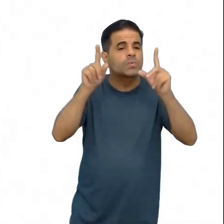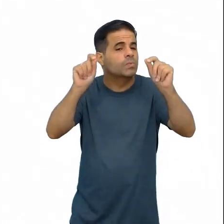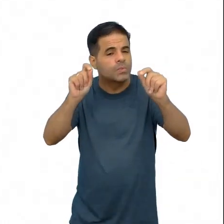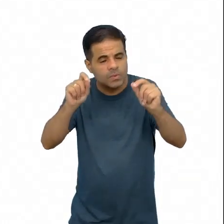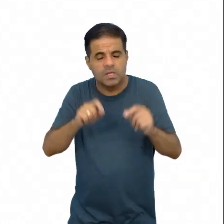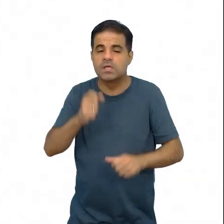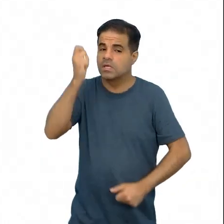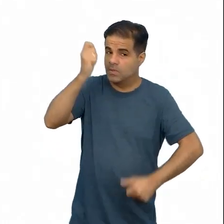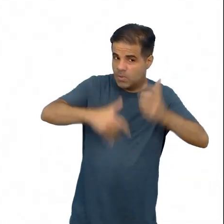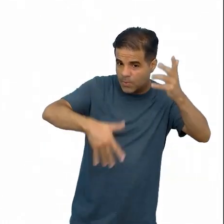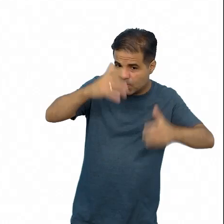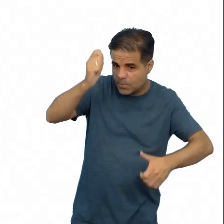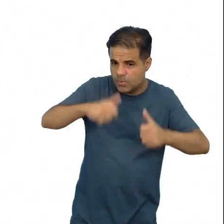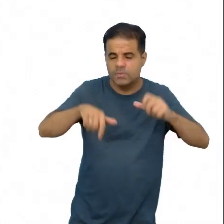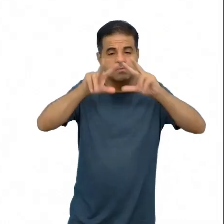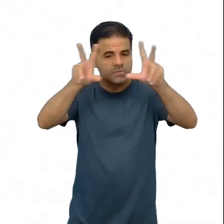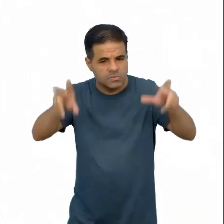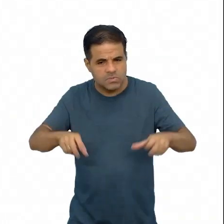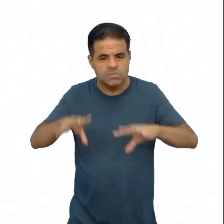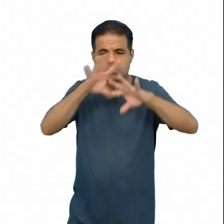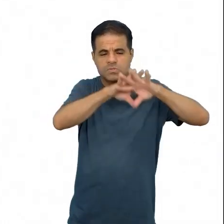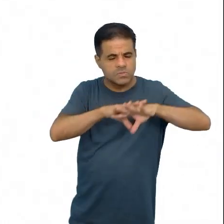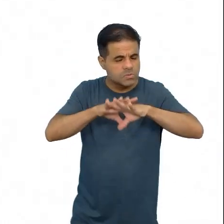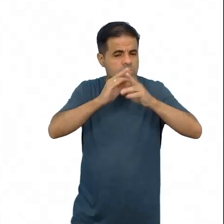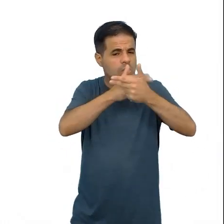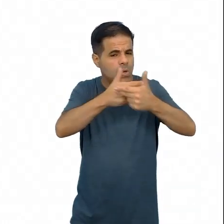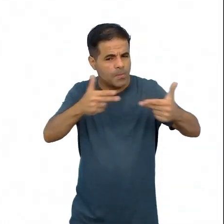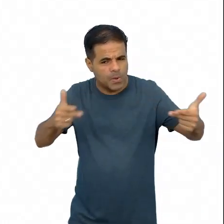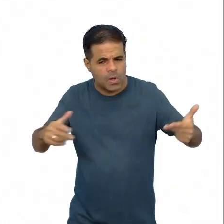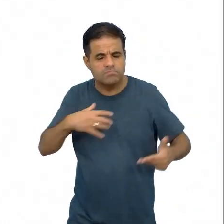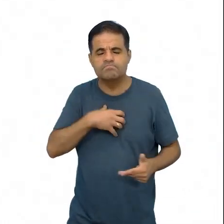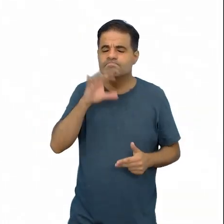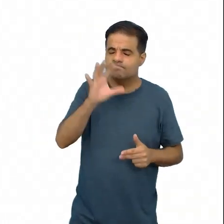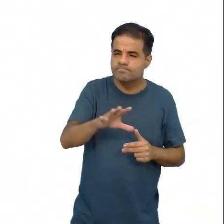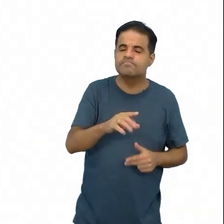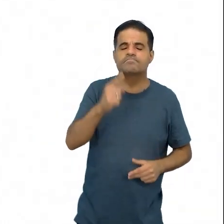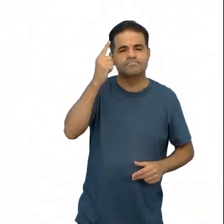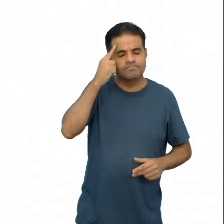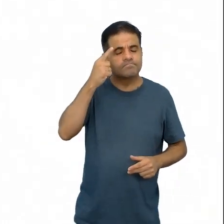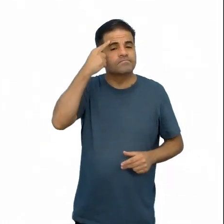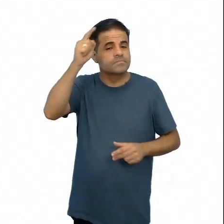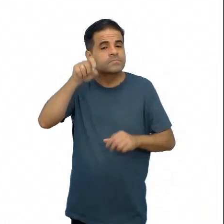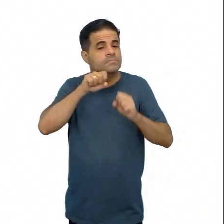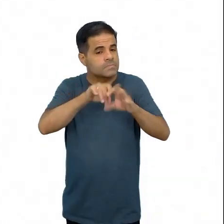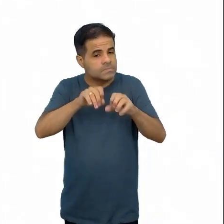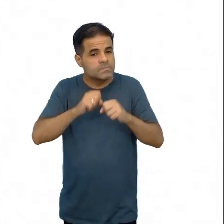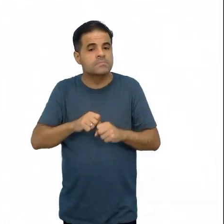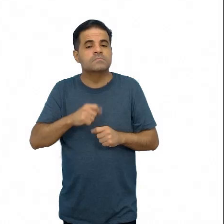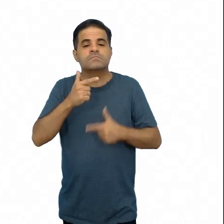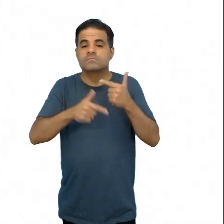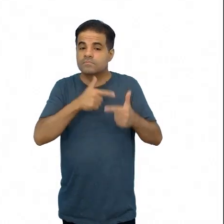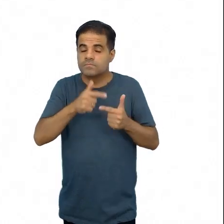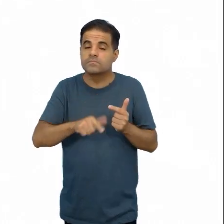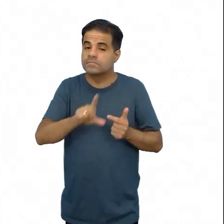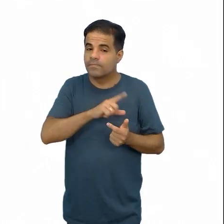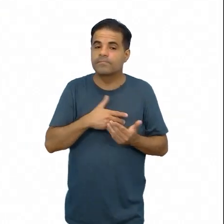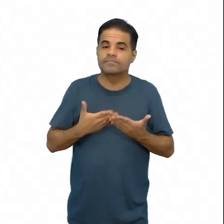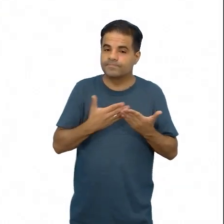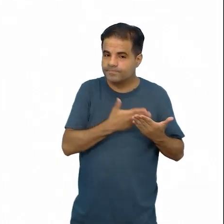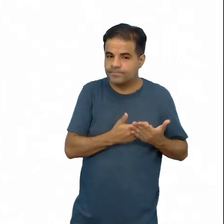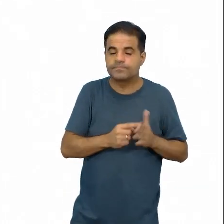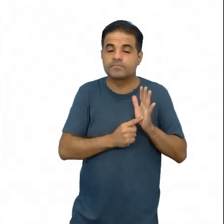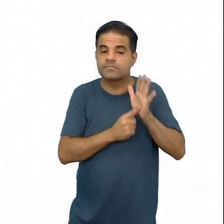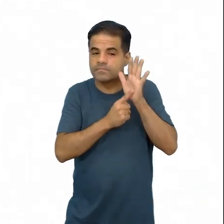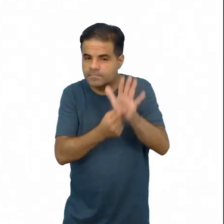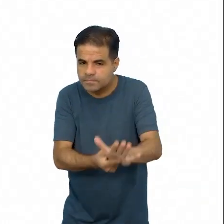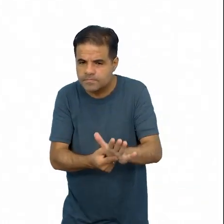nós estamos falando a respeito de mosaicos ou alguma coisa desse tipo, eu vou ter que lembrar o quê para nós? O que eu vou ter que falar antes da aula, né? Eu vou ter que